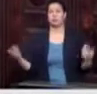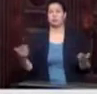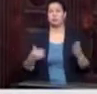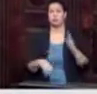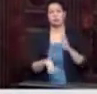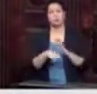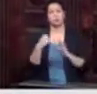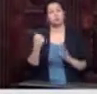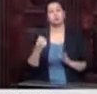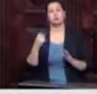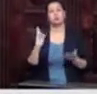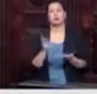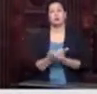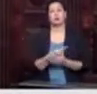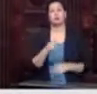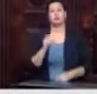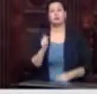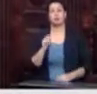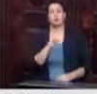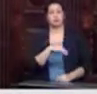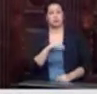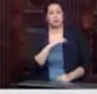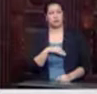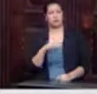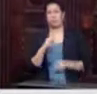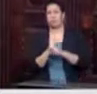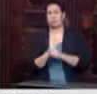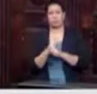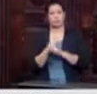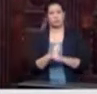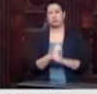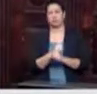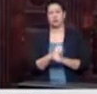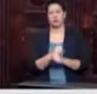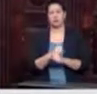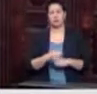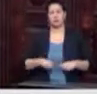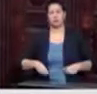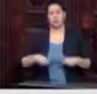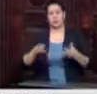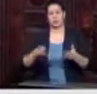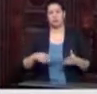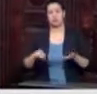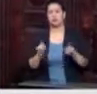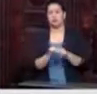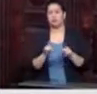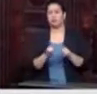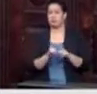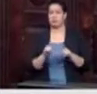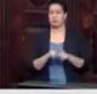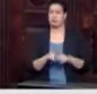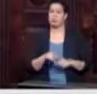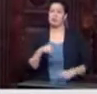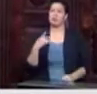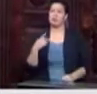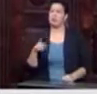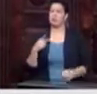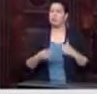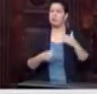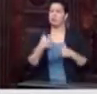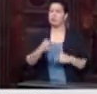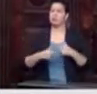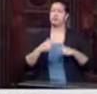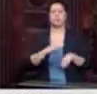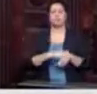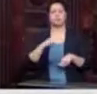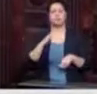ele perde porque o valor é com referência a um cálculo que o prejudica. Depois ele perde porque vai ter que trabalhar mais anos.